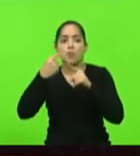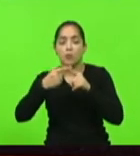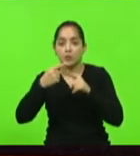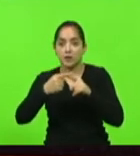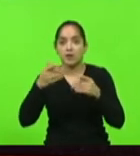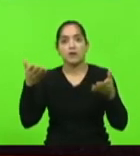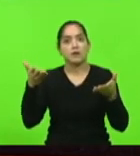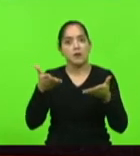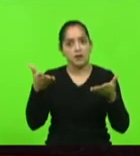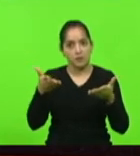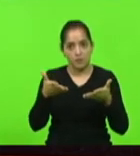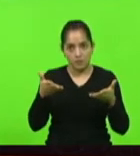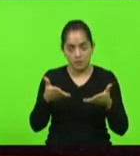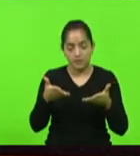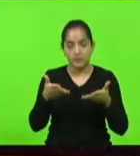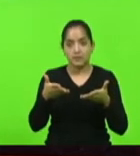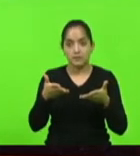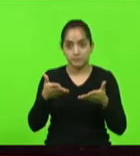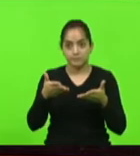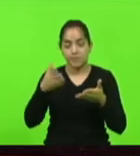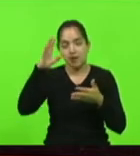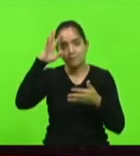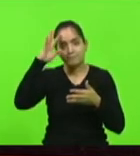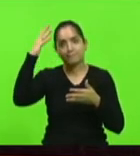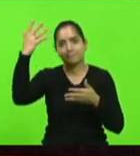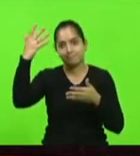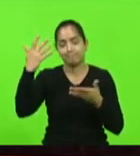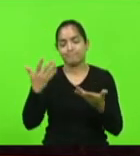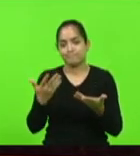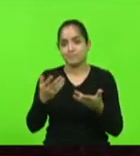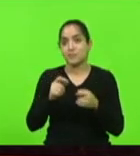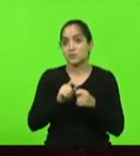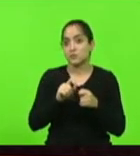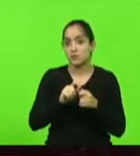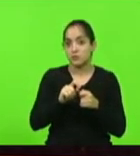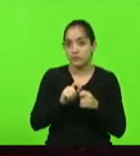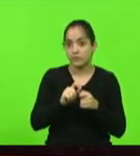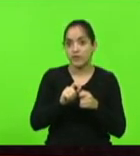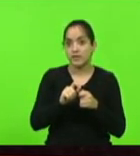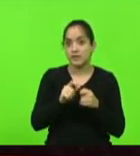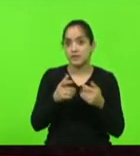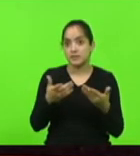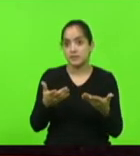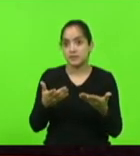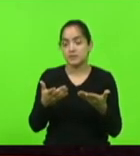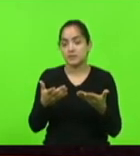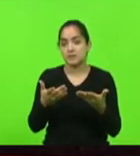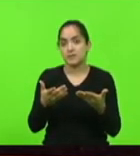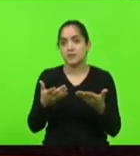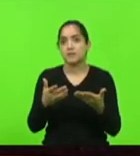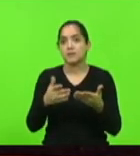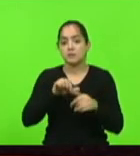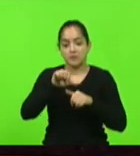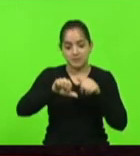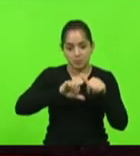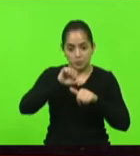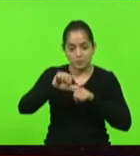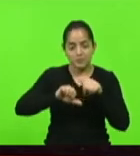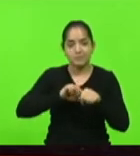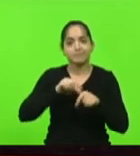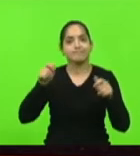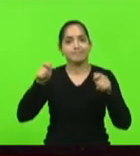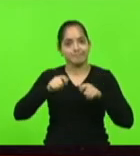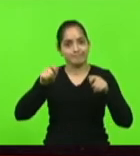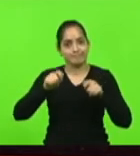agora as soluções que estão sendo, felizmente, graças a essa mudança, que estão sendo possíveis. Pois